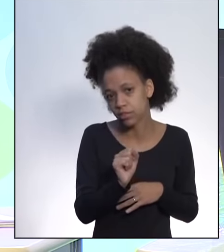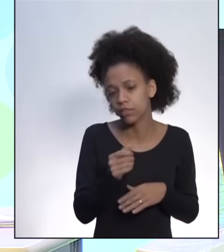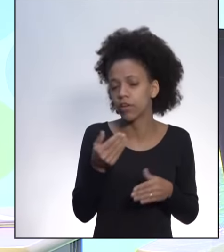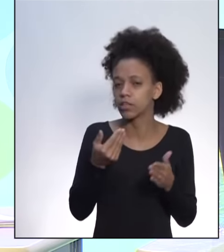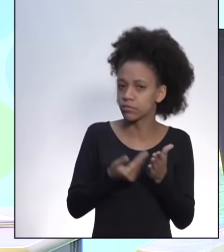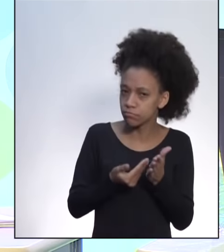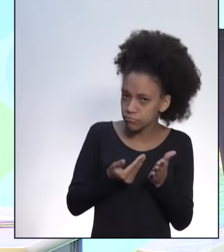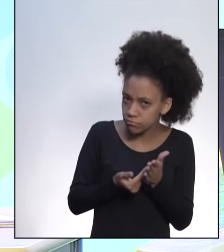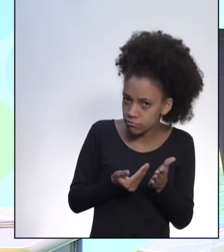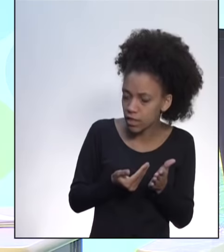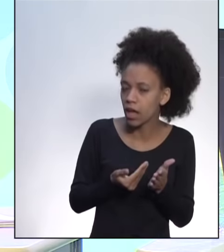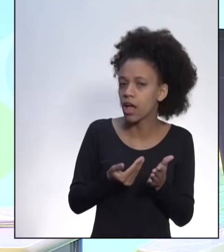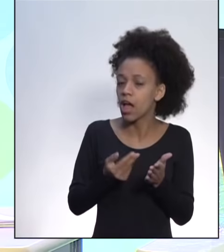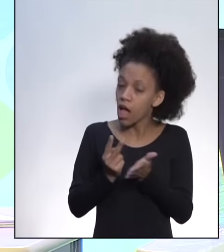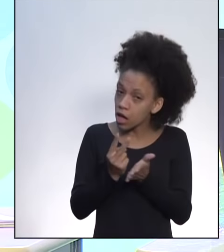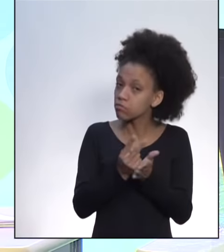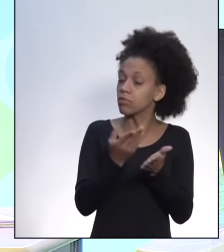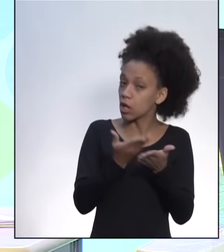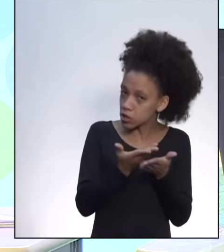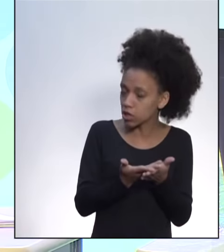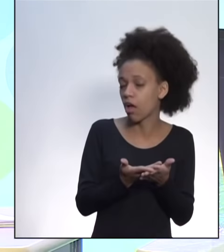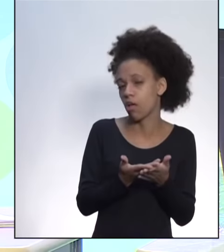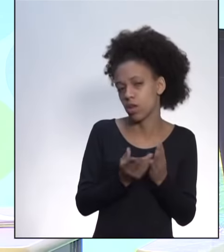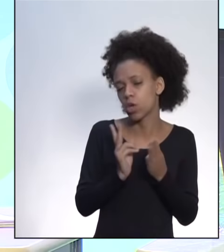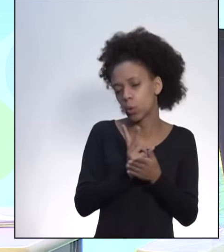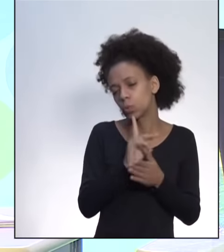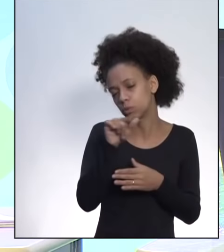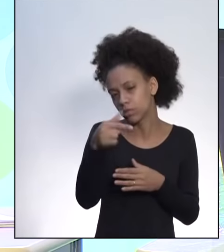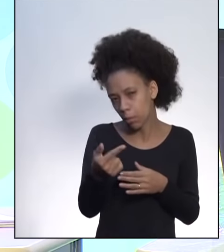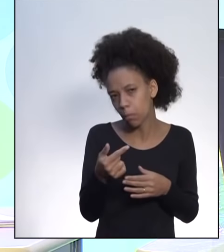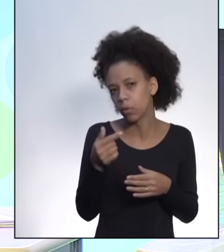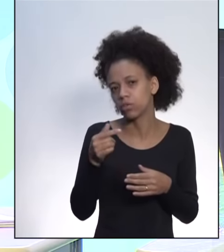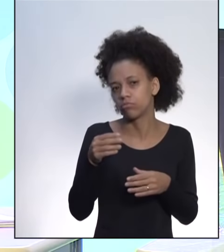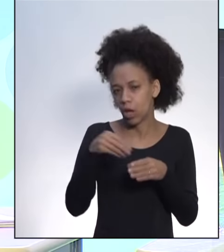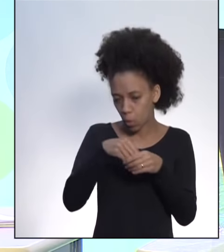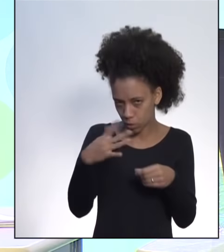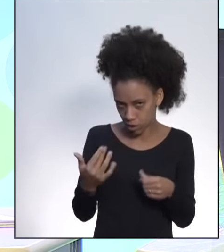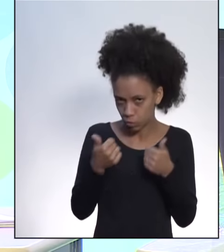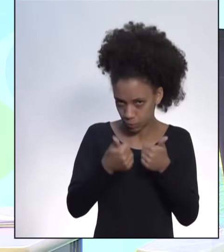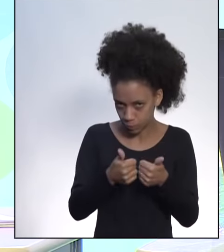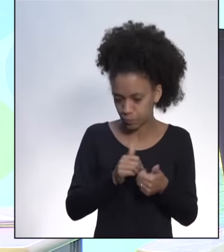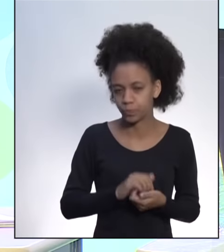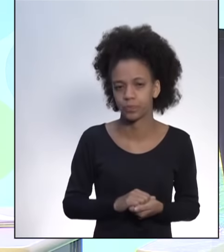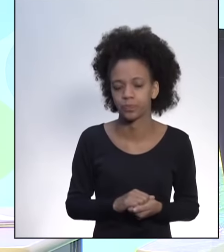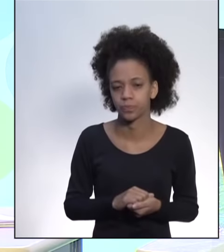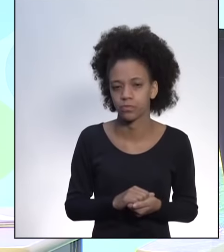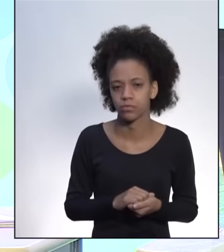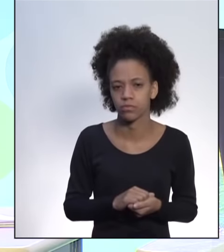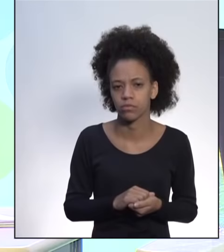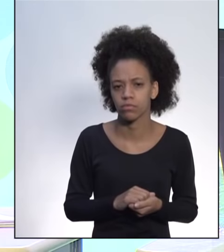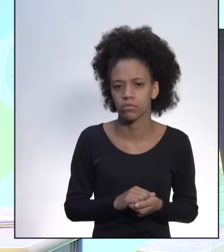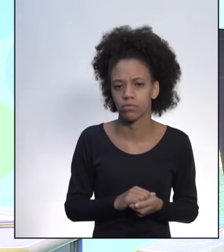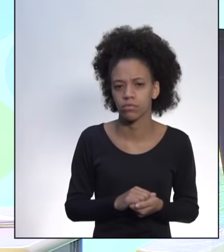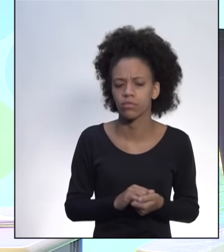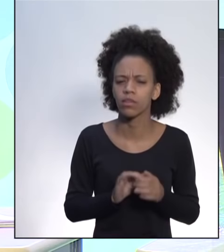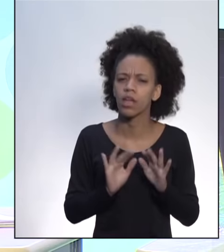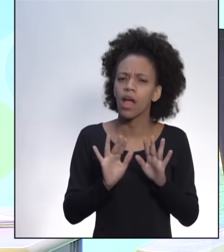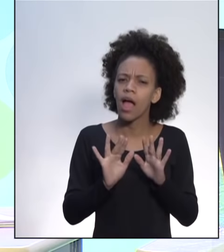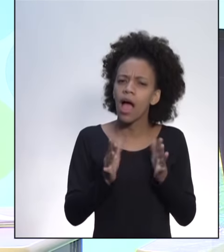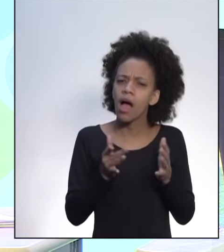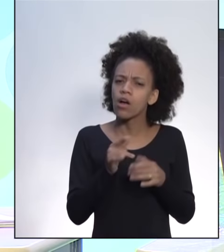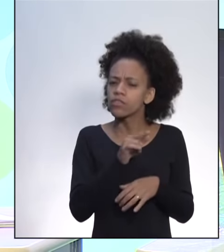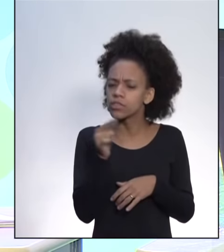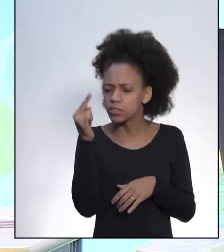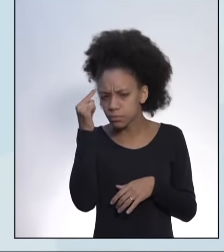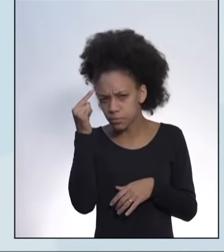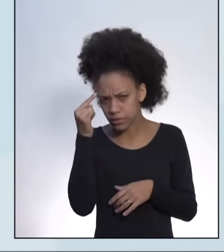faz parte de uma sequência de aula se a gente vai continuar depois com o assunto não ante o tio centro agora eu quero que